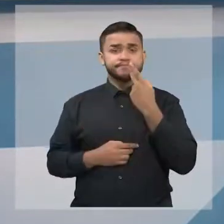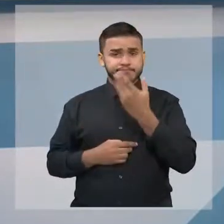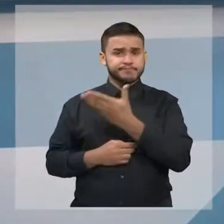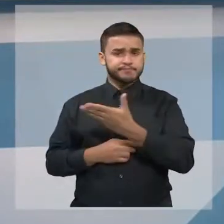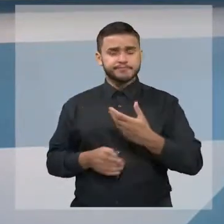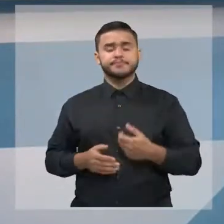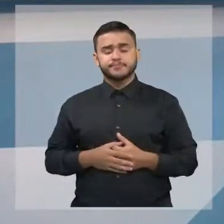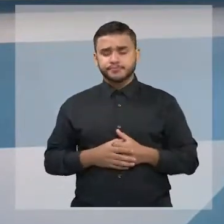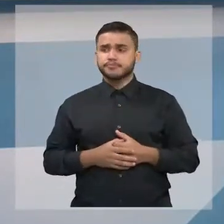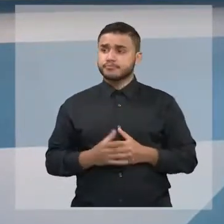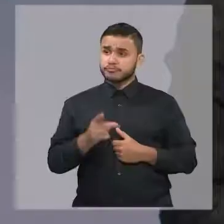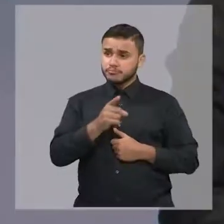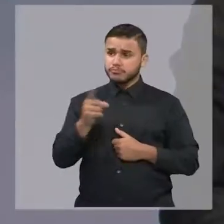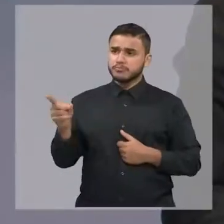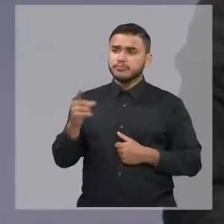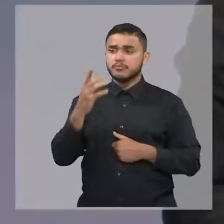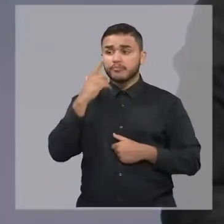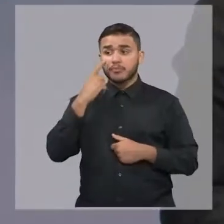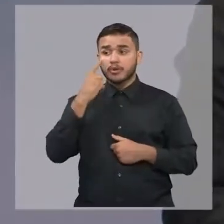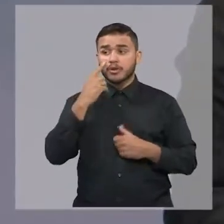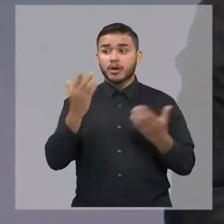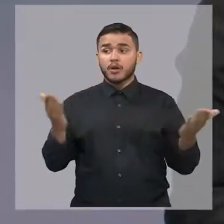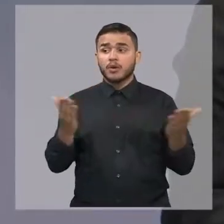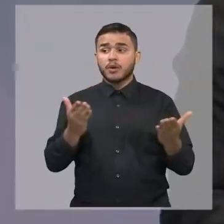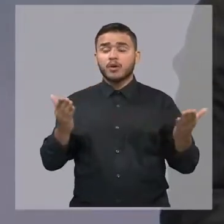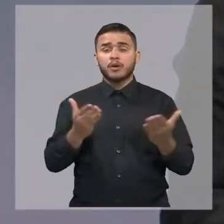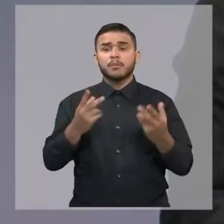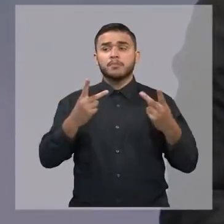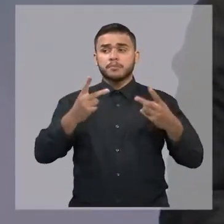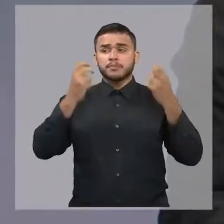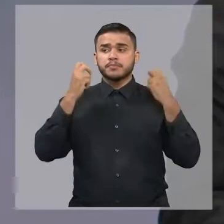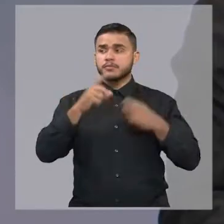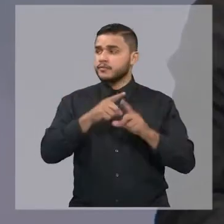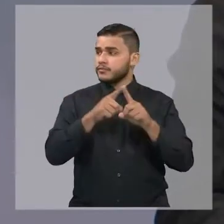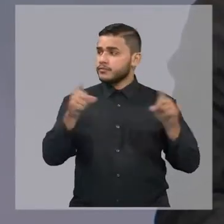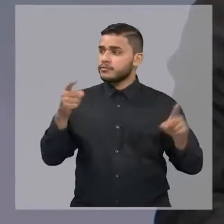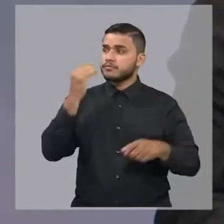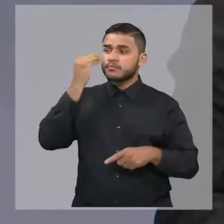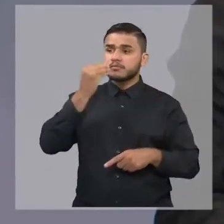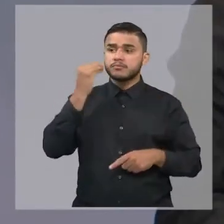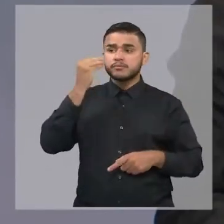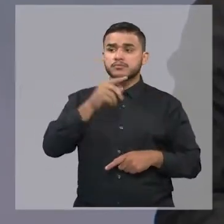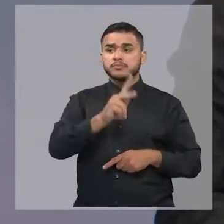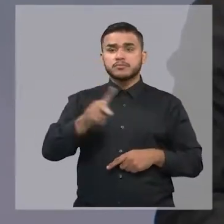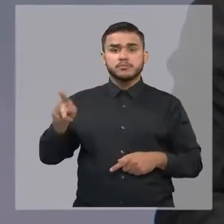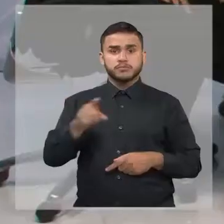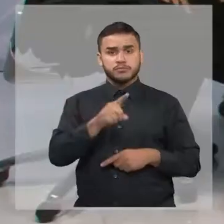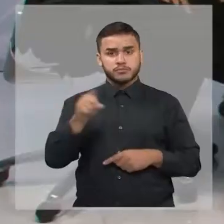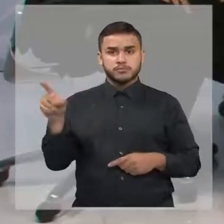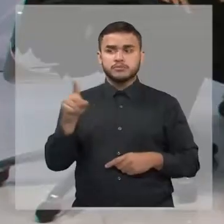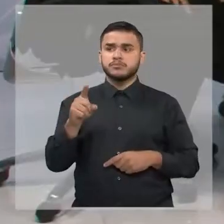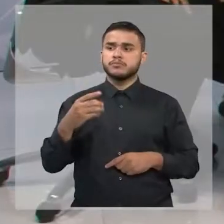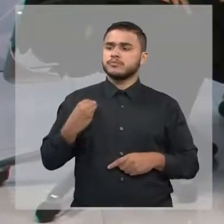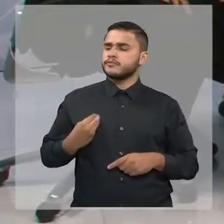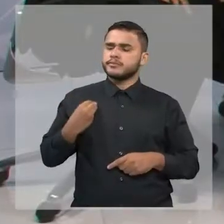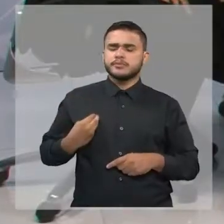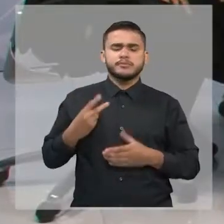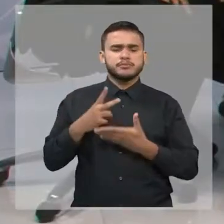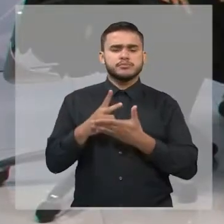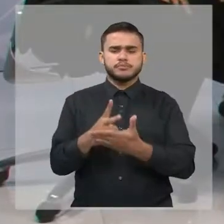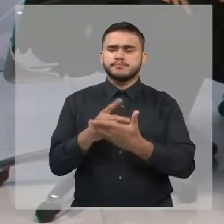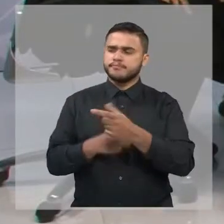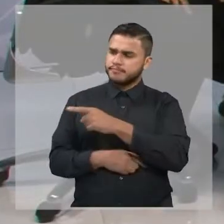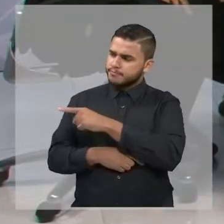Esse cenário que se começa a desenhar a partir dessas ações, vocês com a experiência que têm como professores que são a vida inteira,